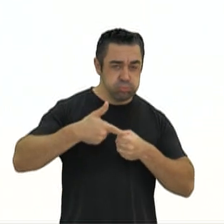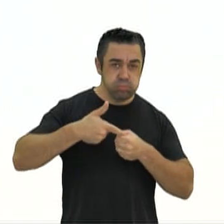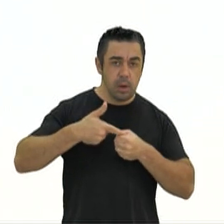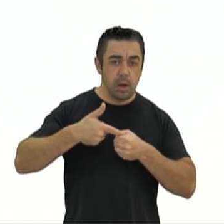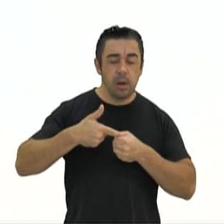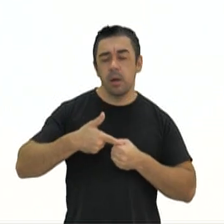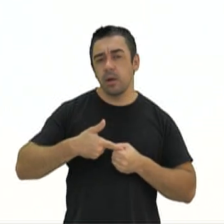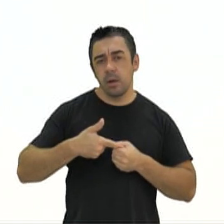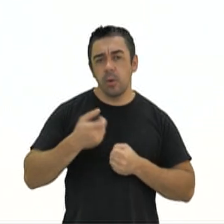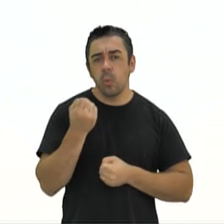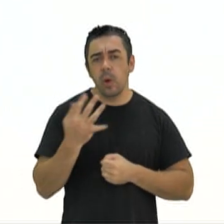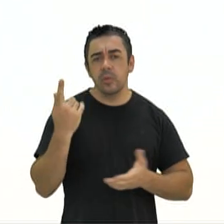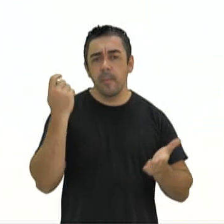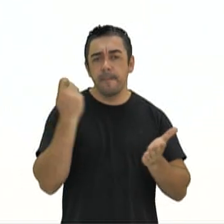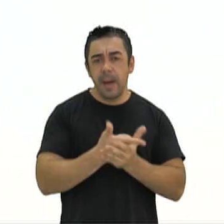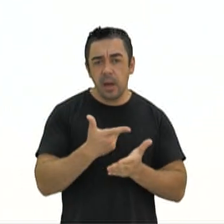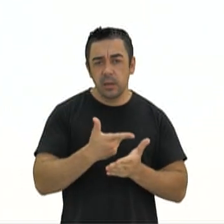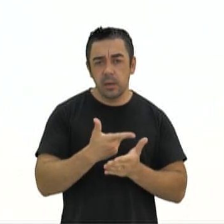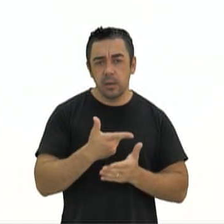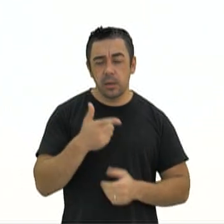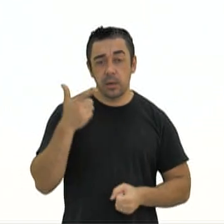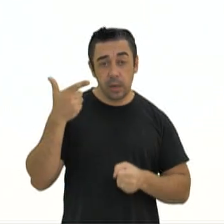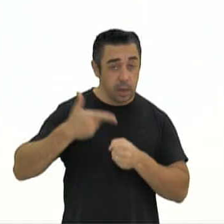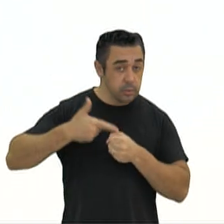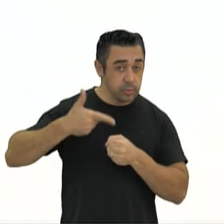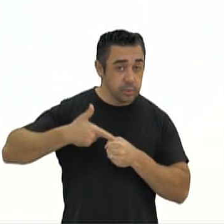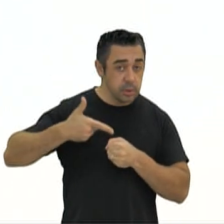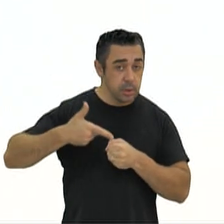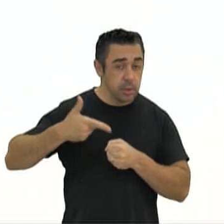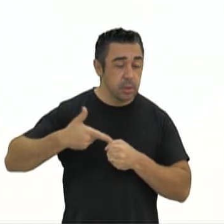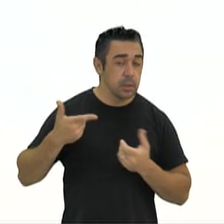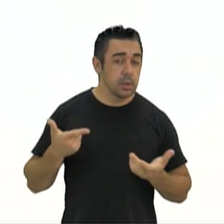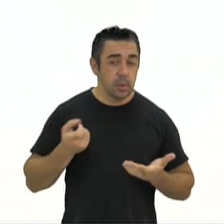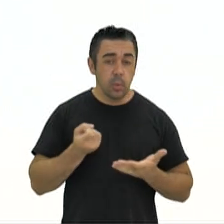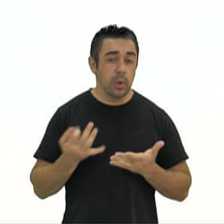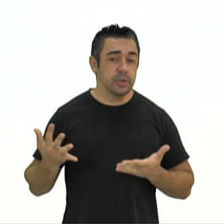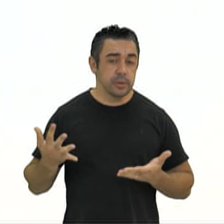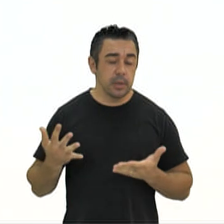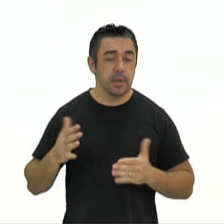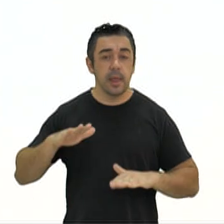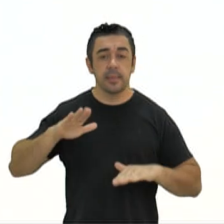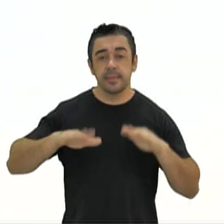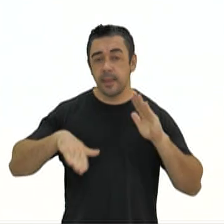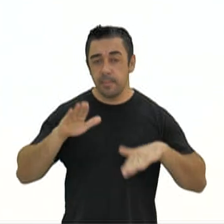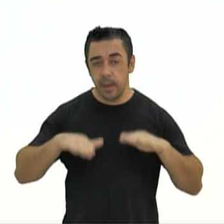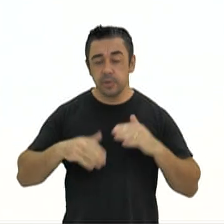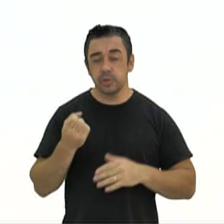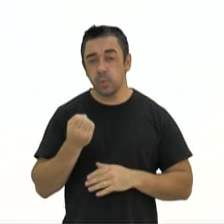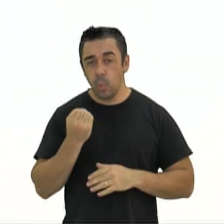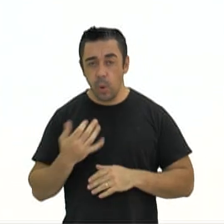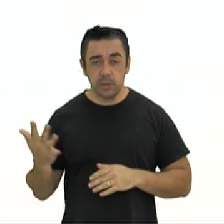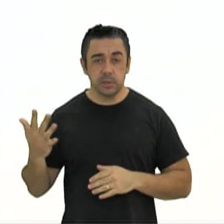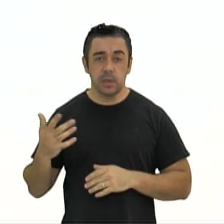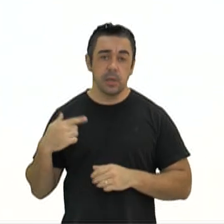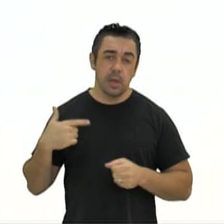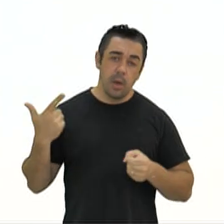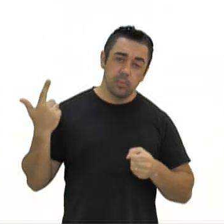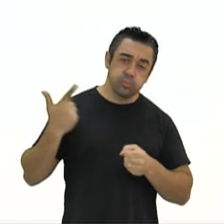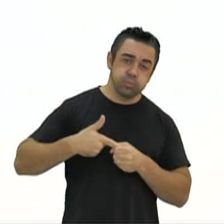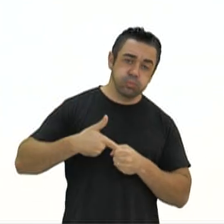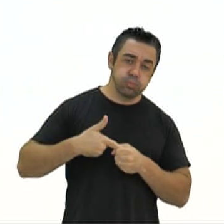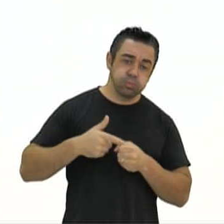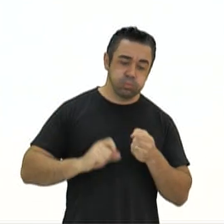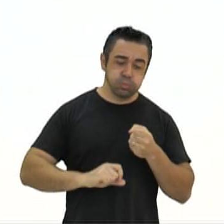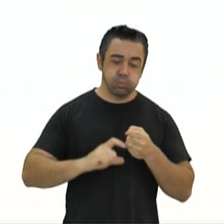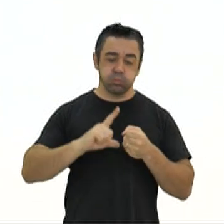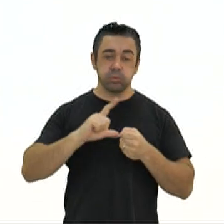abastecer o carro, o valor que se paga pelo combustível abastecido depende da quantidade que se colocou de gasolina